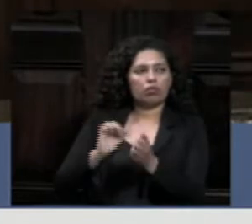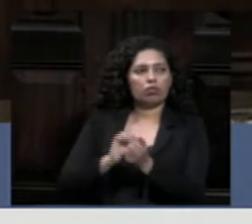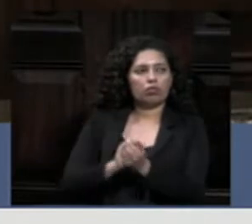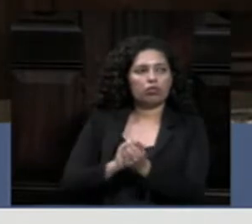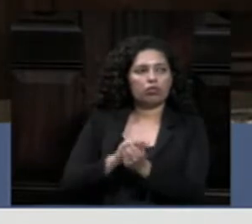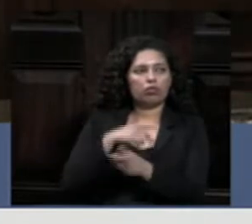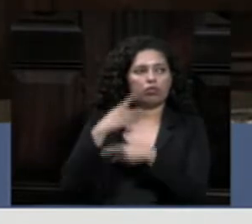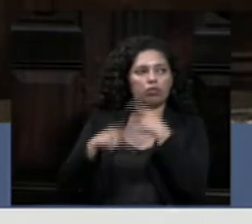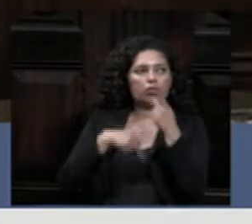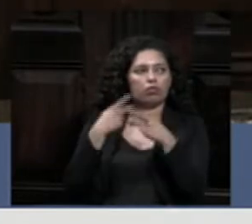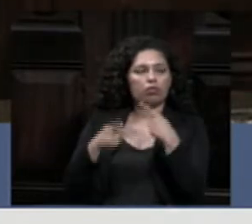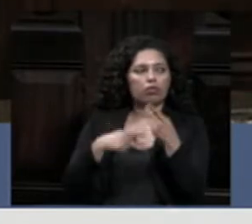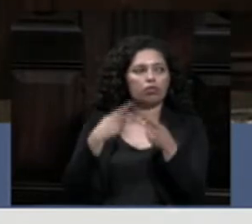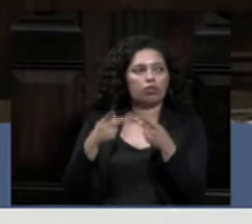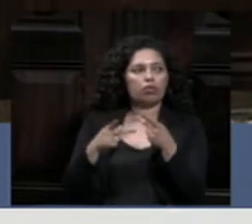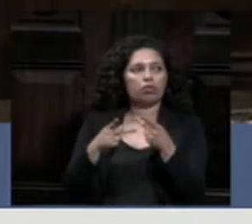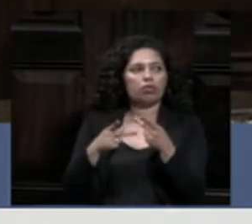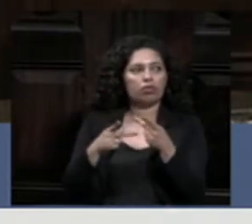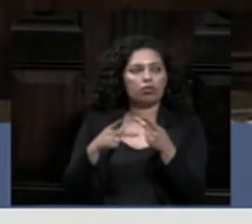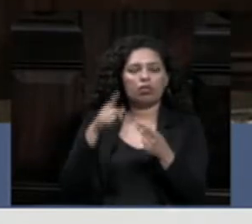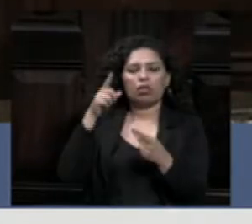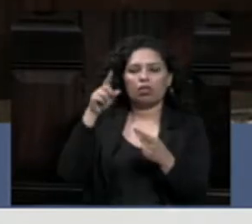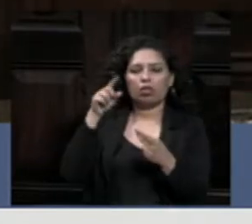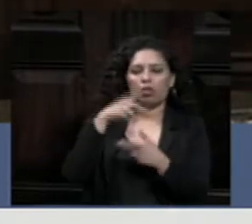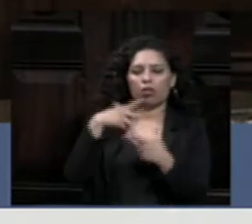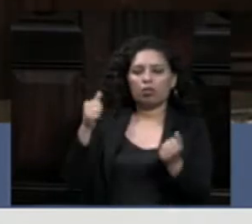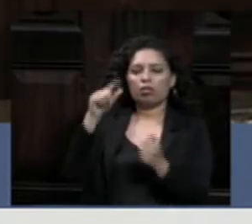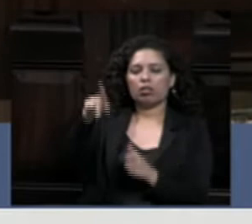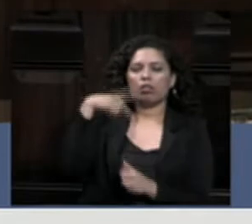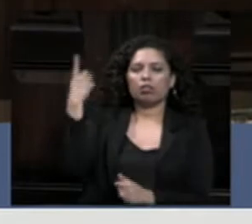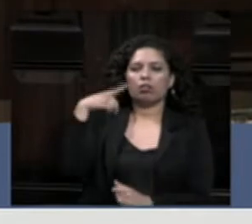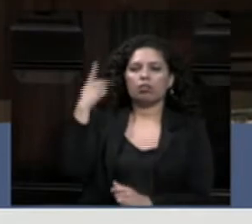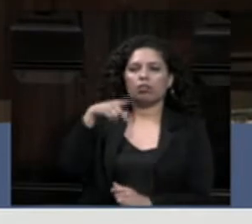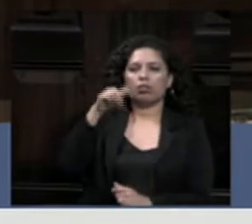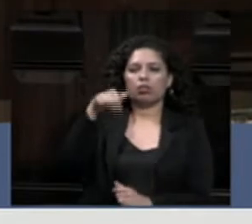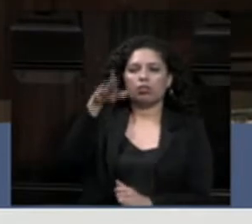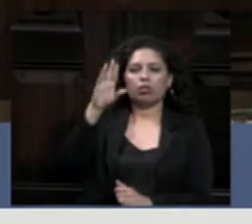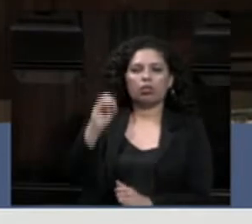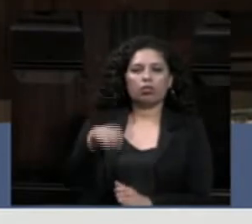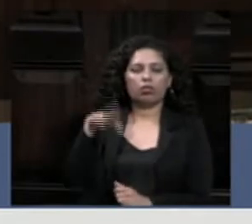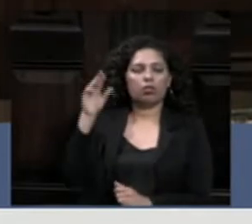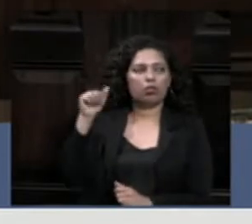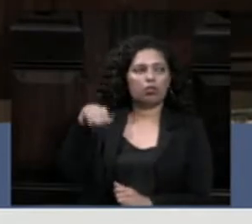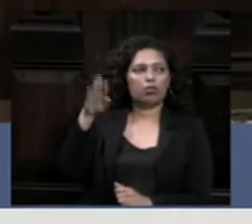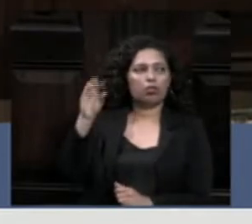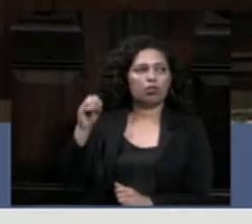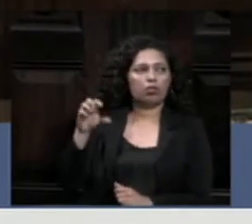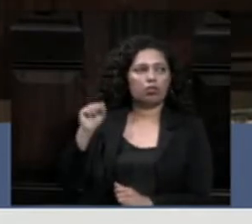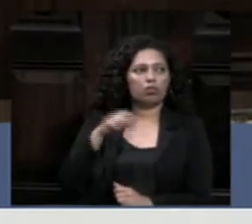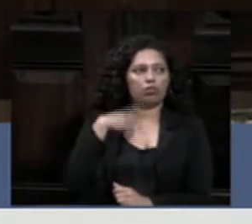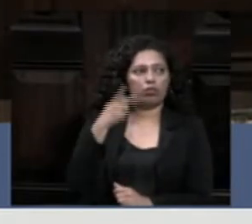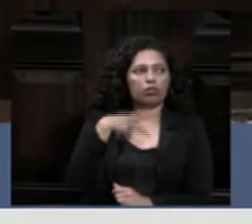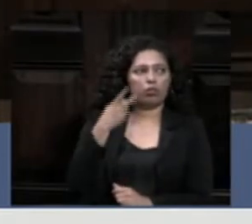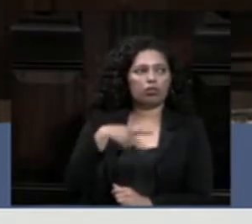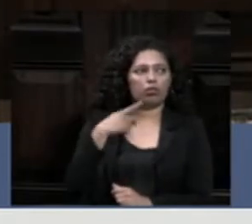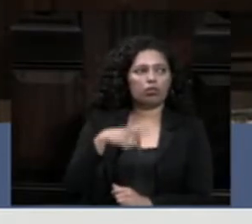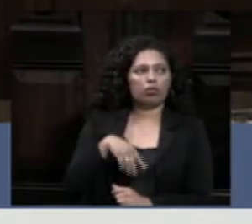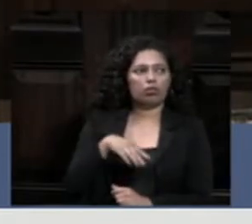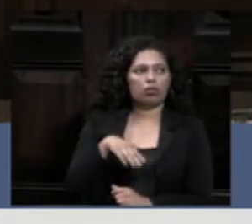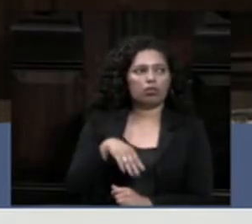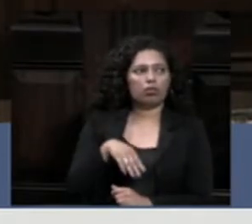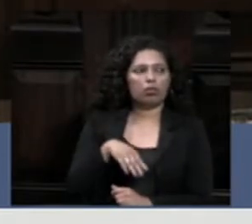da proposta feita pelo deputado Paulo Ramos. Bom, em primeiro, o deputado Paulo Ramos naturalmente desconhece as